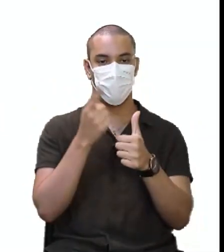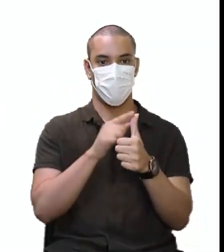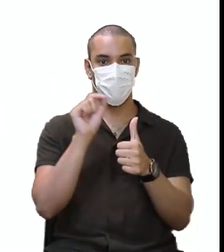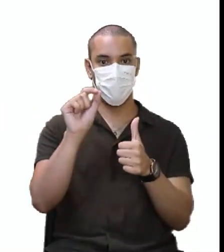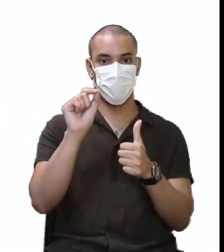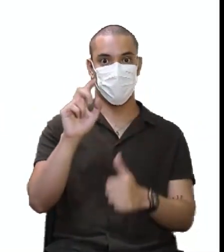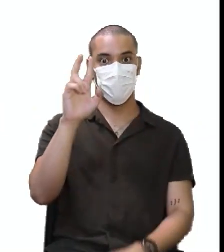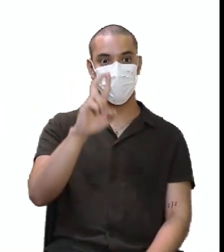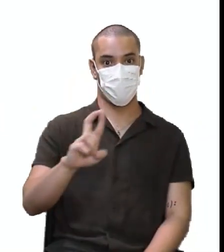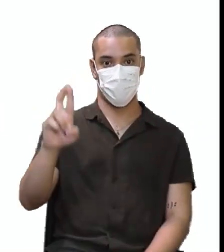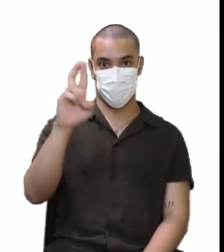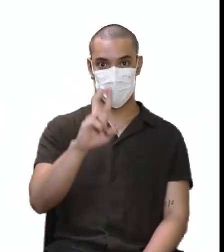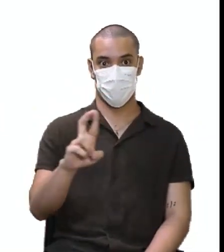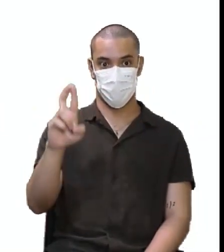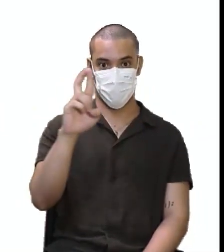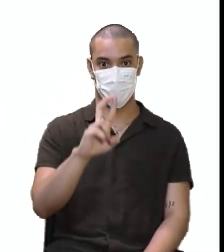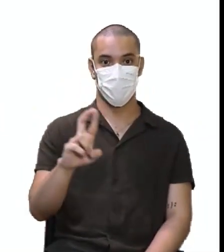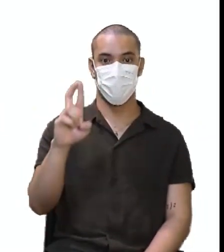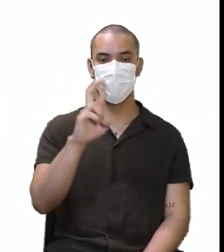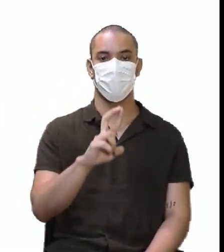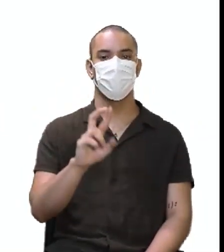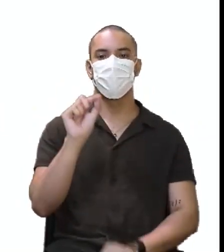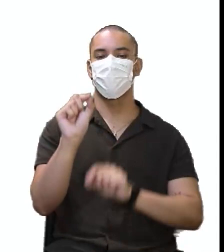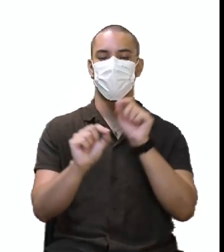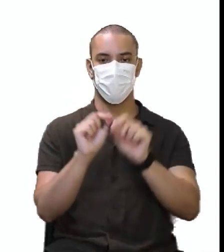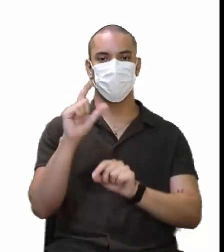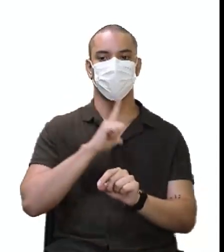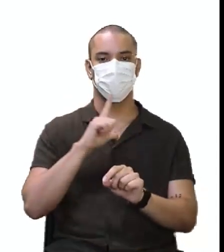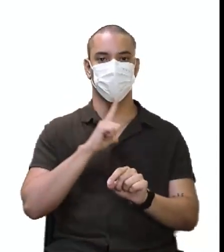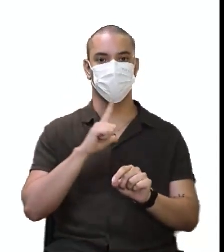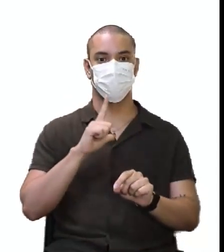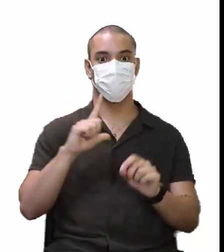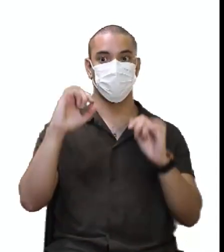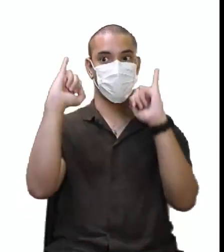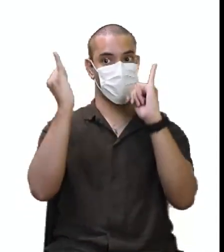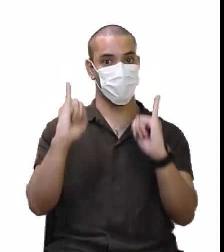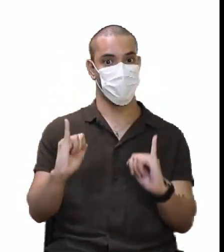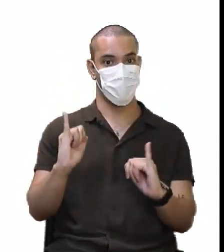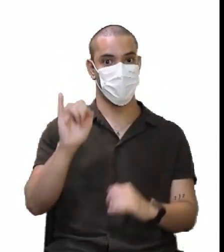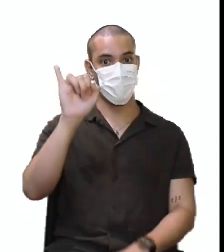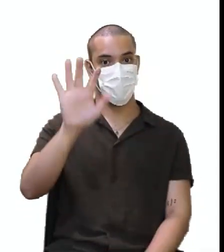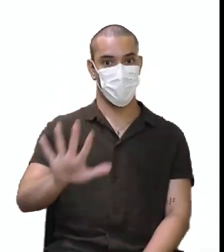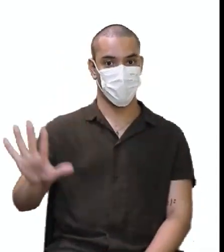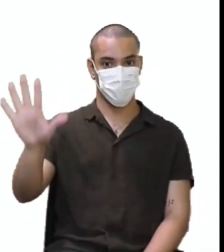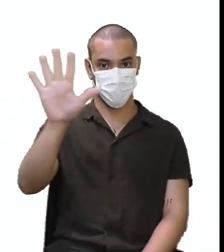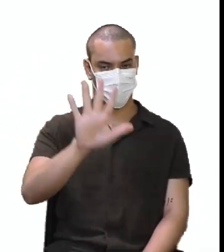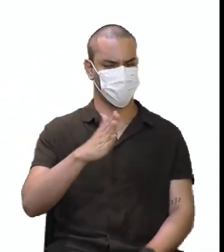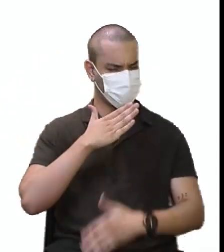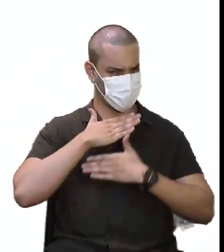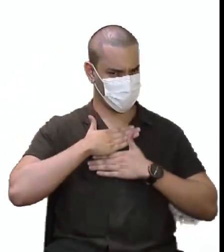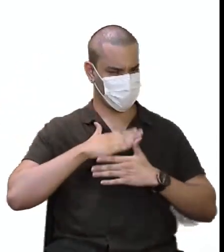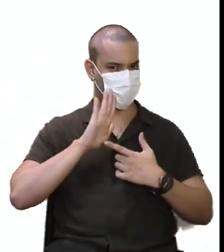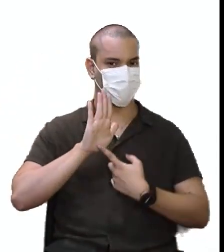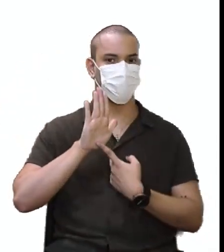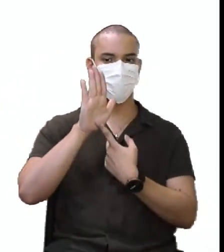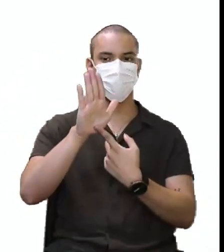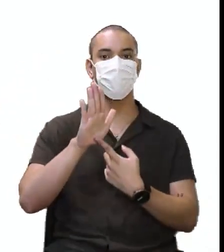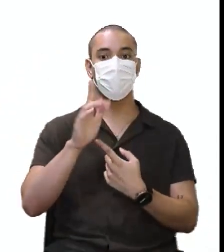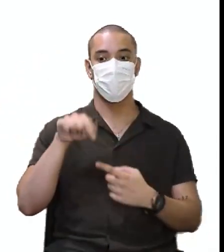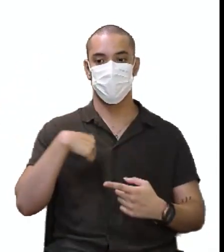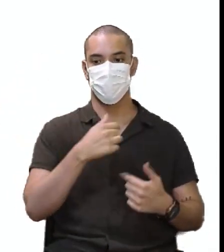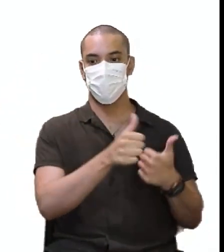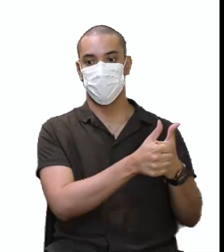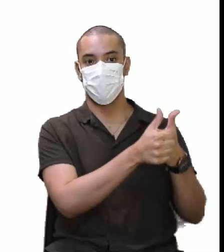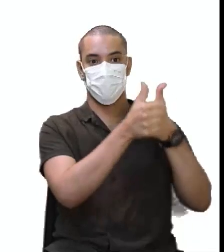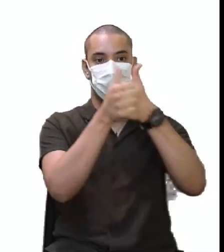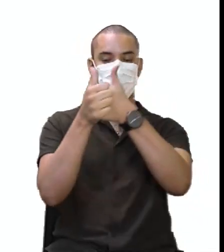na nossa questão de número 1, você tem uma imagem. Calma que eu vou já mostrar para você aí, né? Observando essa